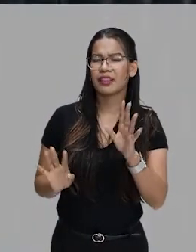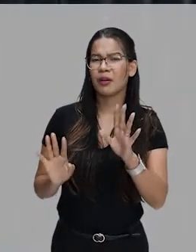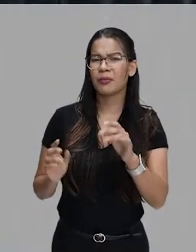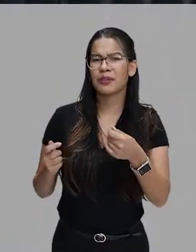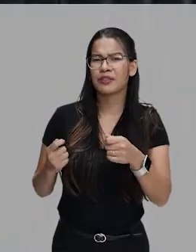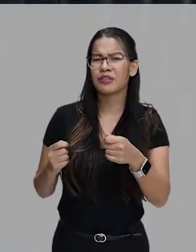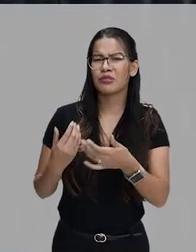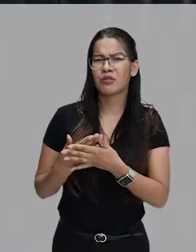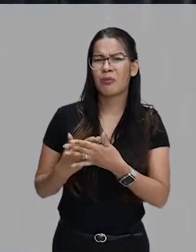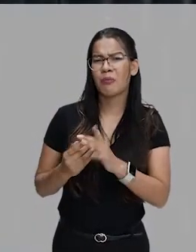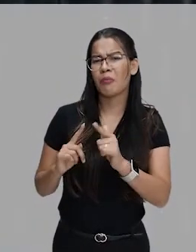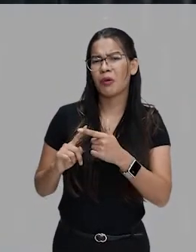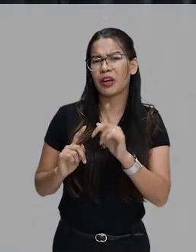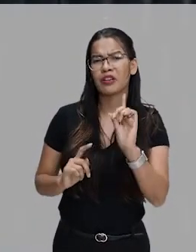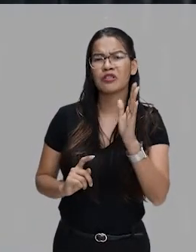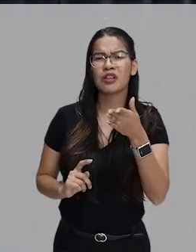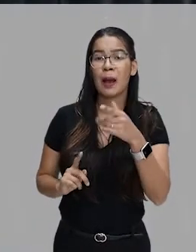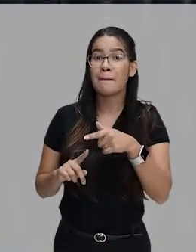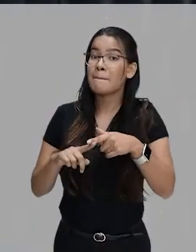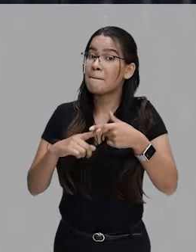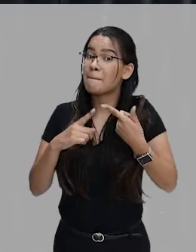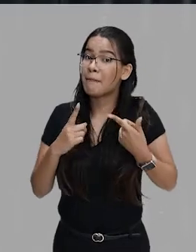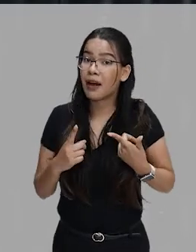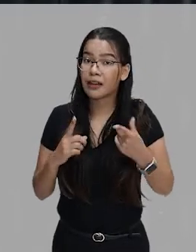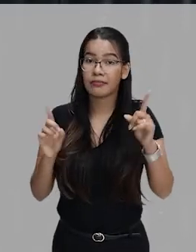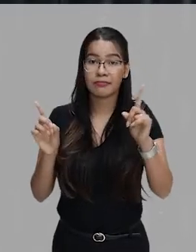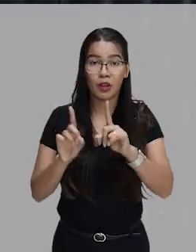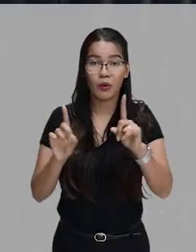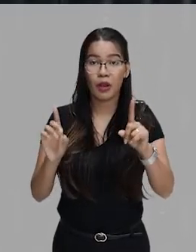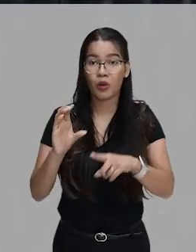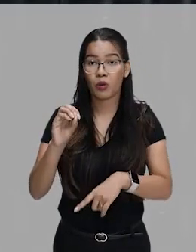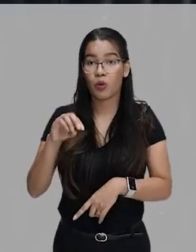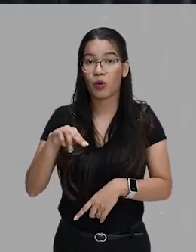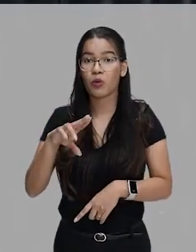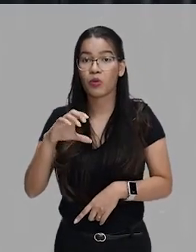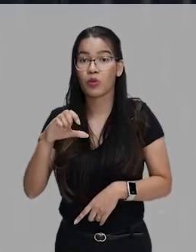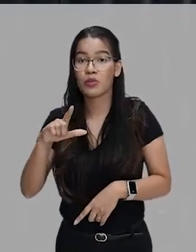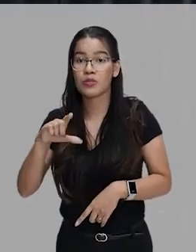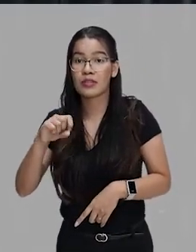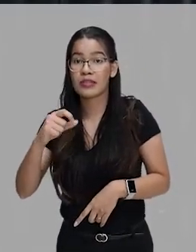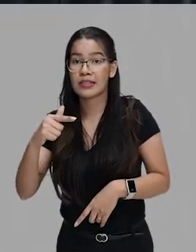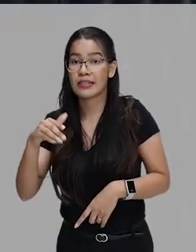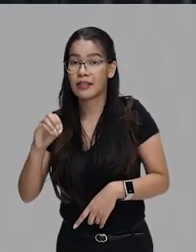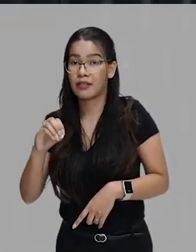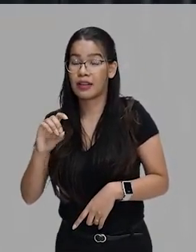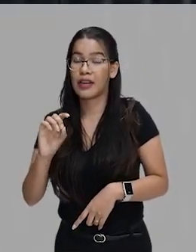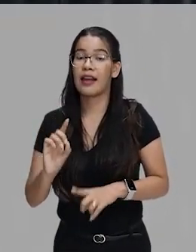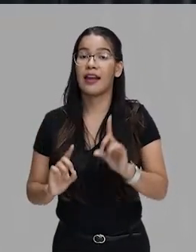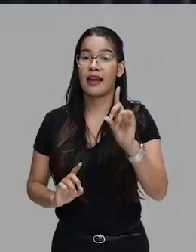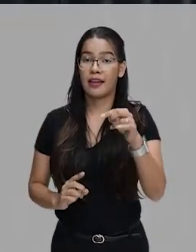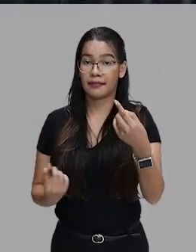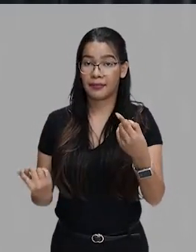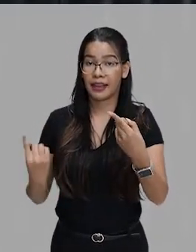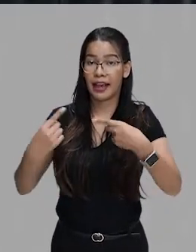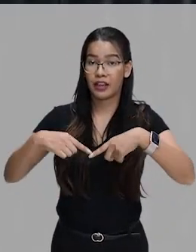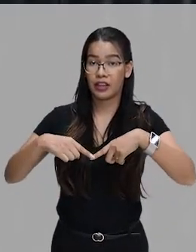mas não é conclusão, é adversidade nesse pensamento, tá? É inteligente,